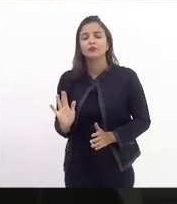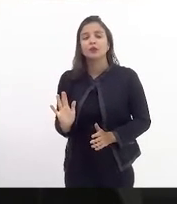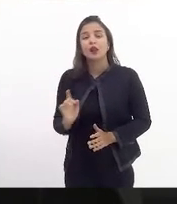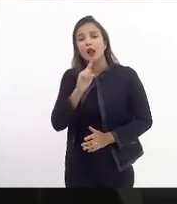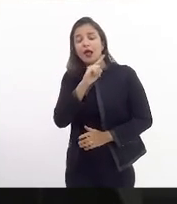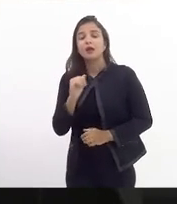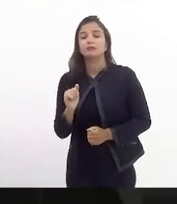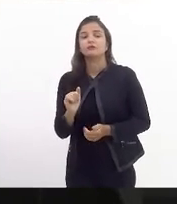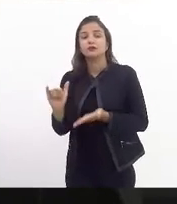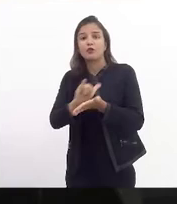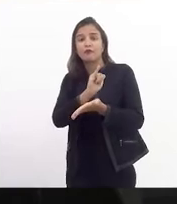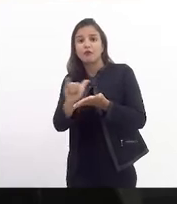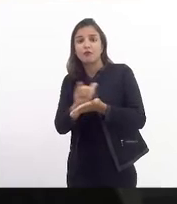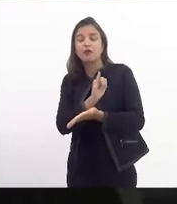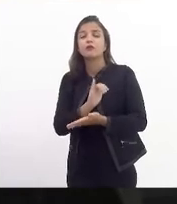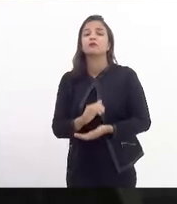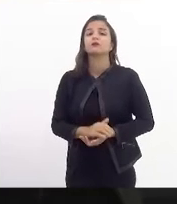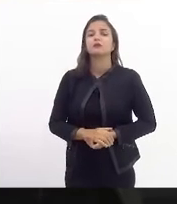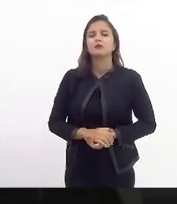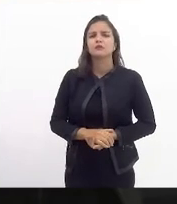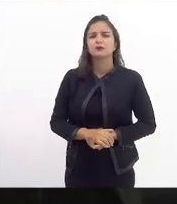York,